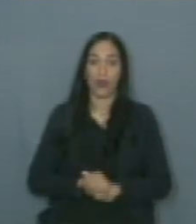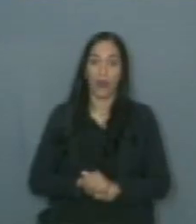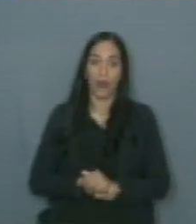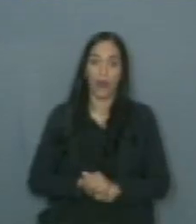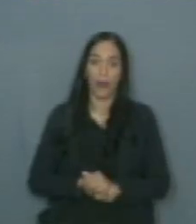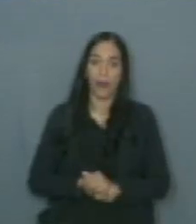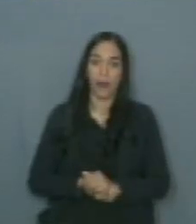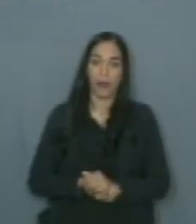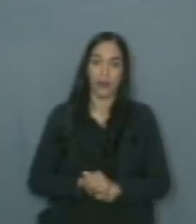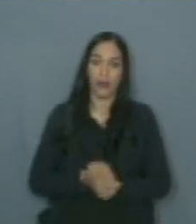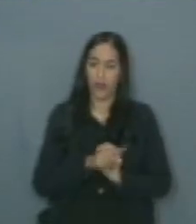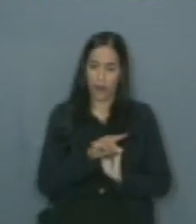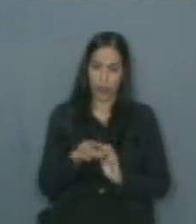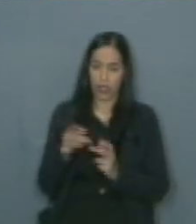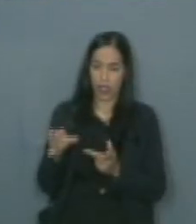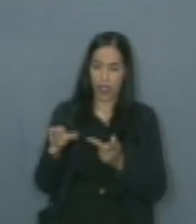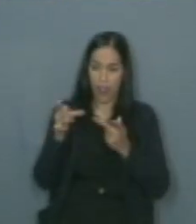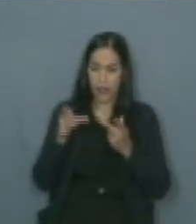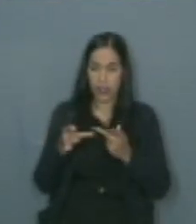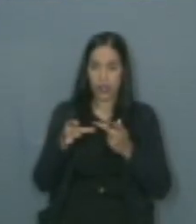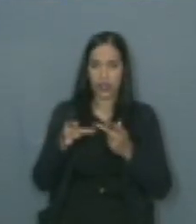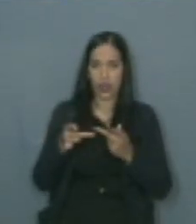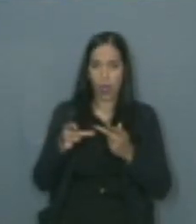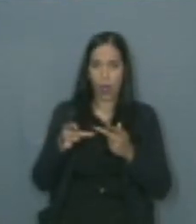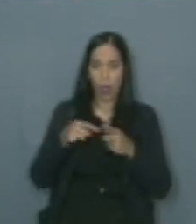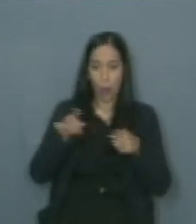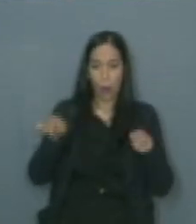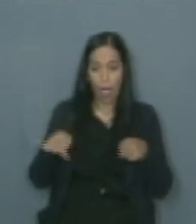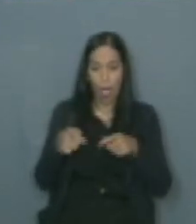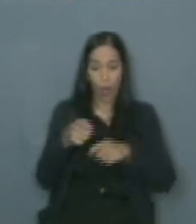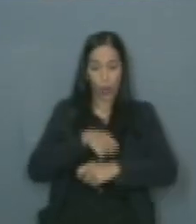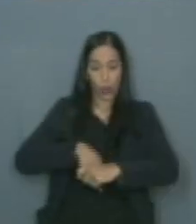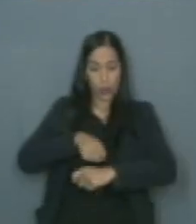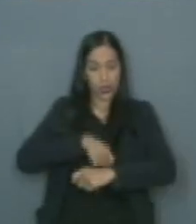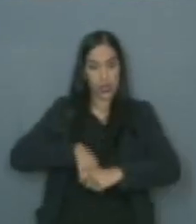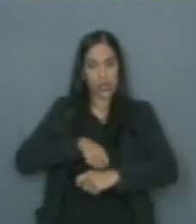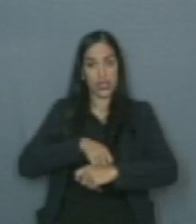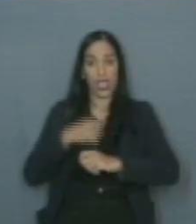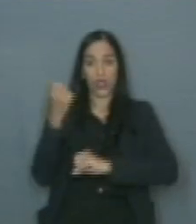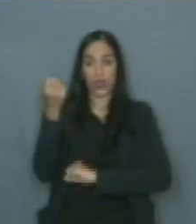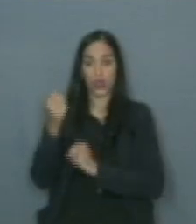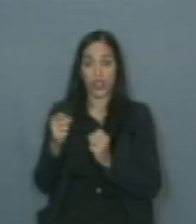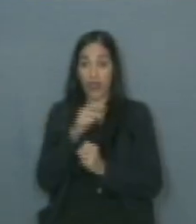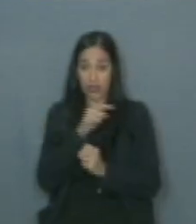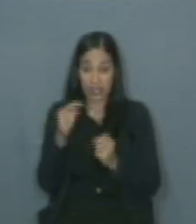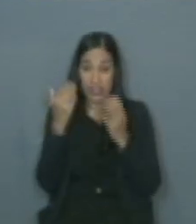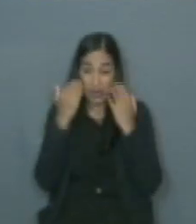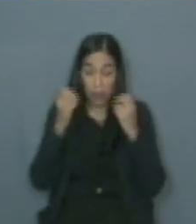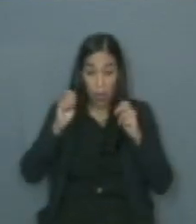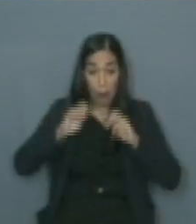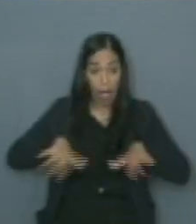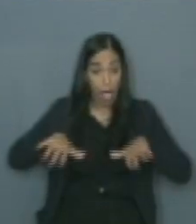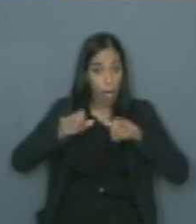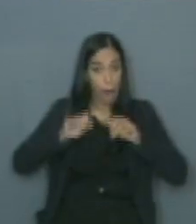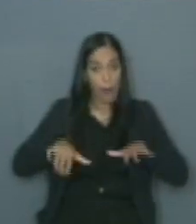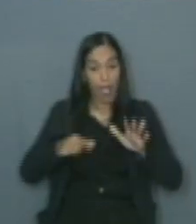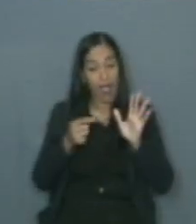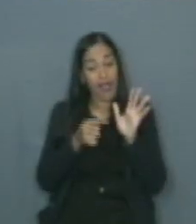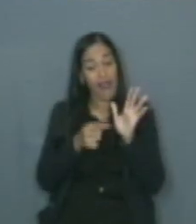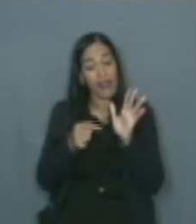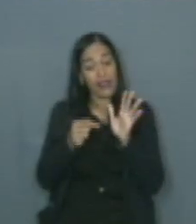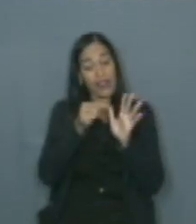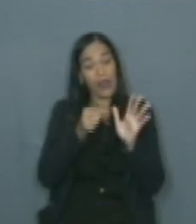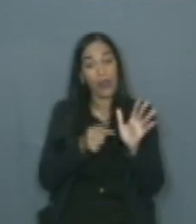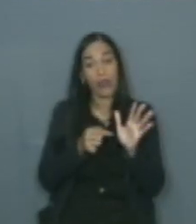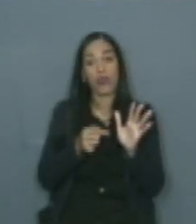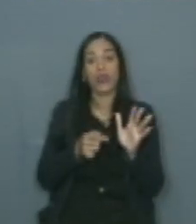Vocês já devem ter visitado alguma cozinha industrial. Vocês sabem o custo de cada pecinha dessa daqui. Cada peça dessa